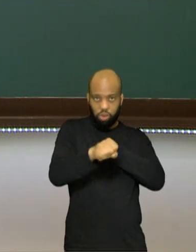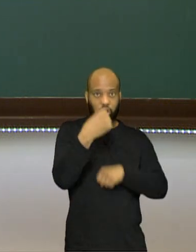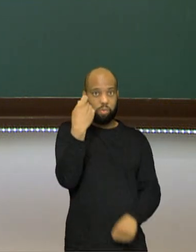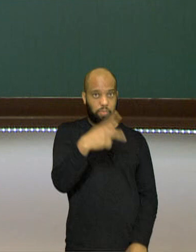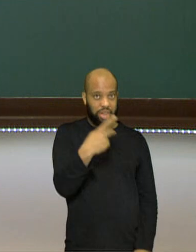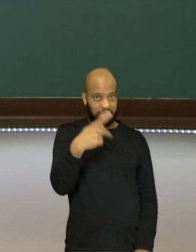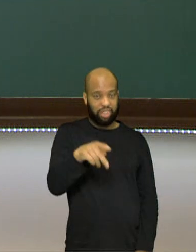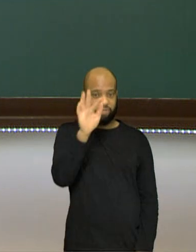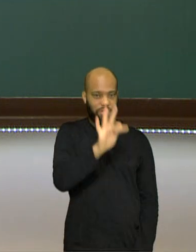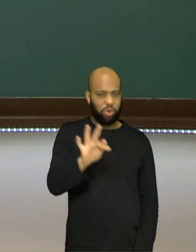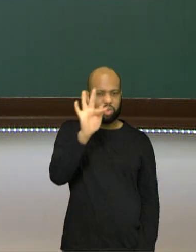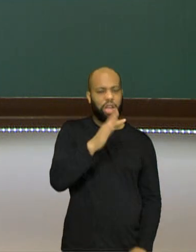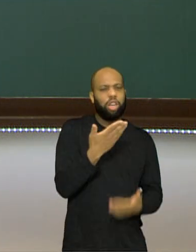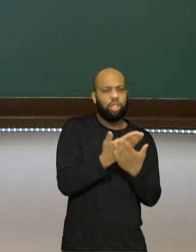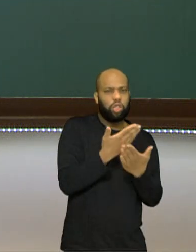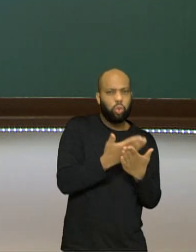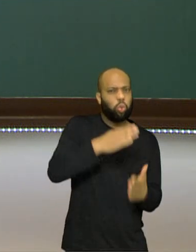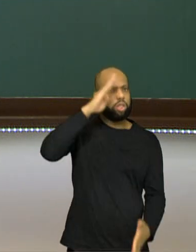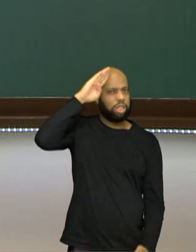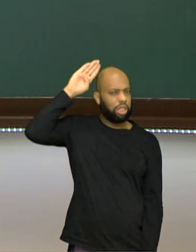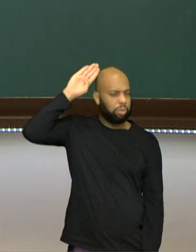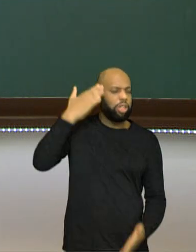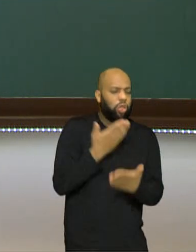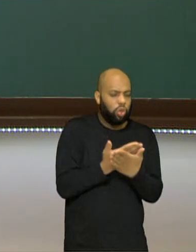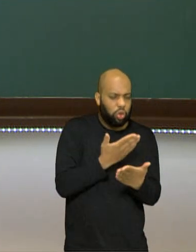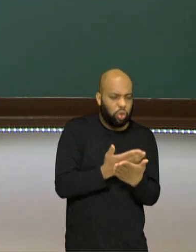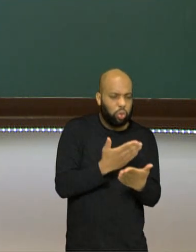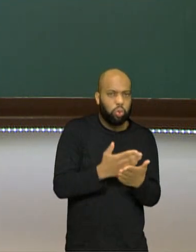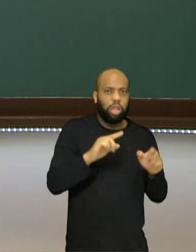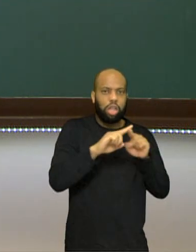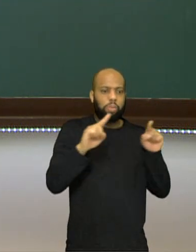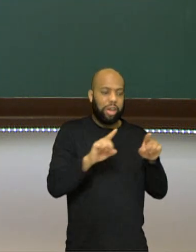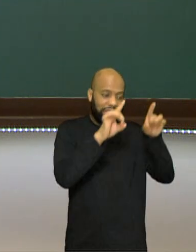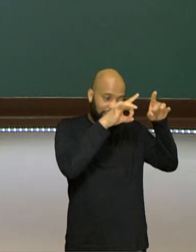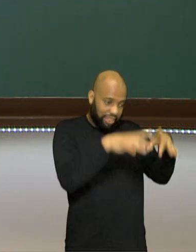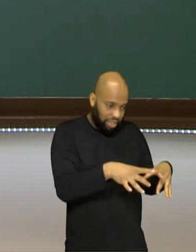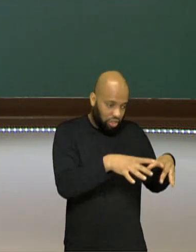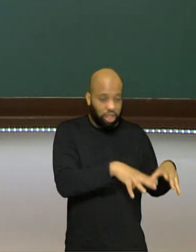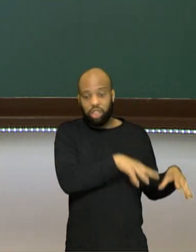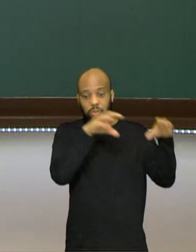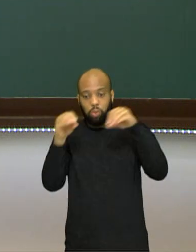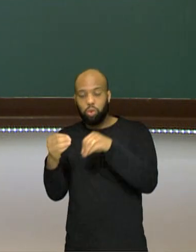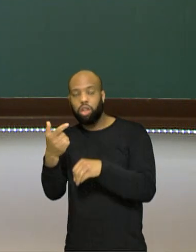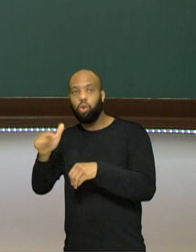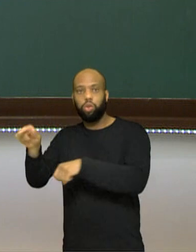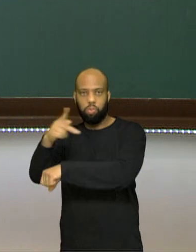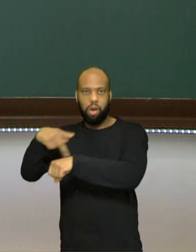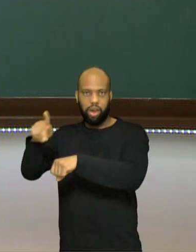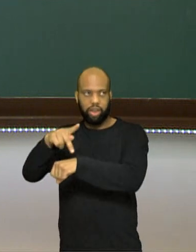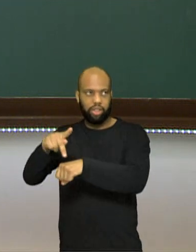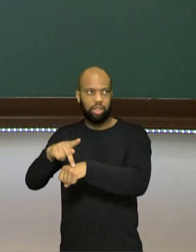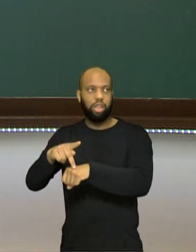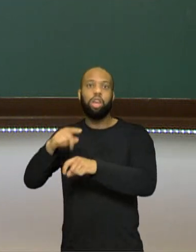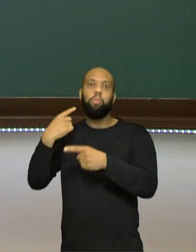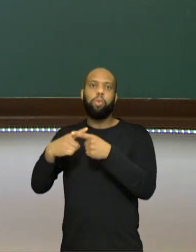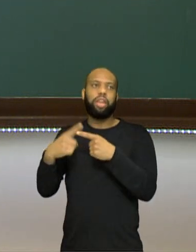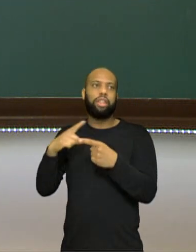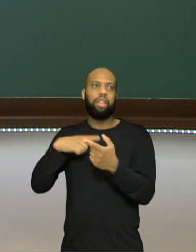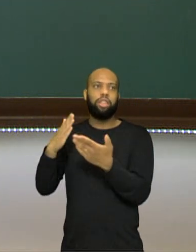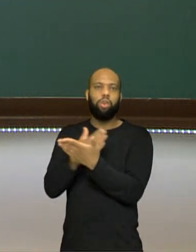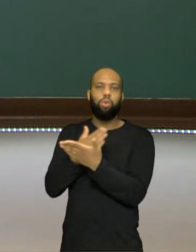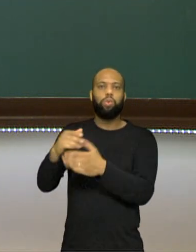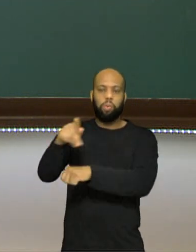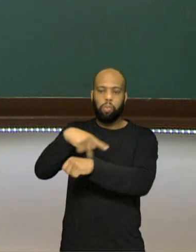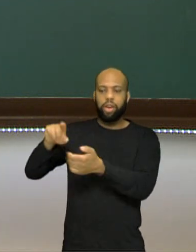universidades, vão atrás de uma vida acadêmica, elas acabam indo para outros países onde o investimento na ciência